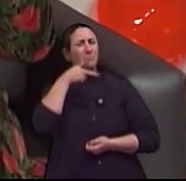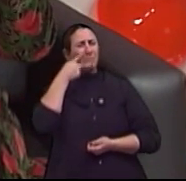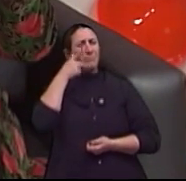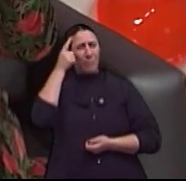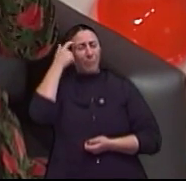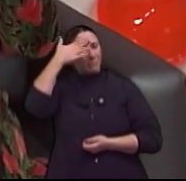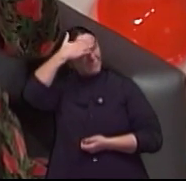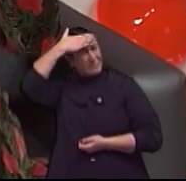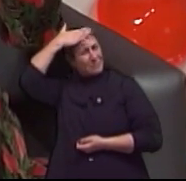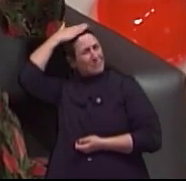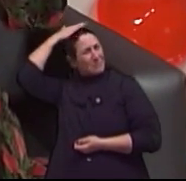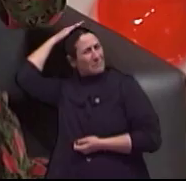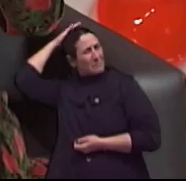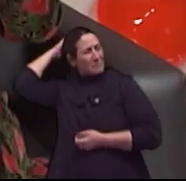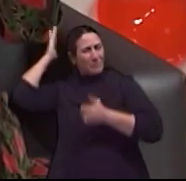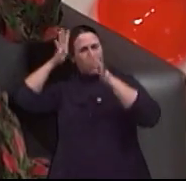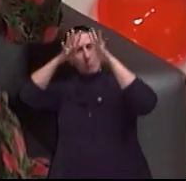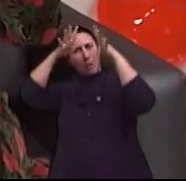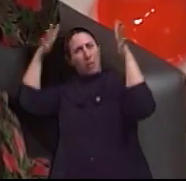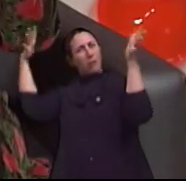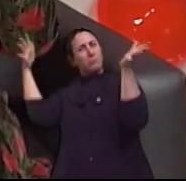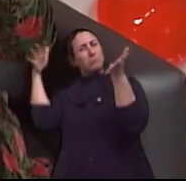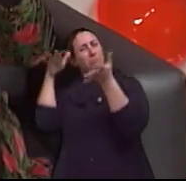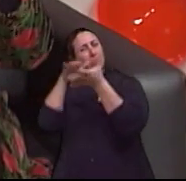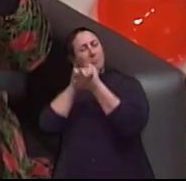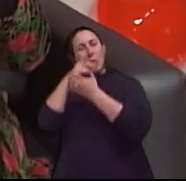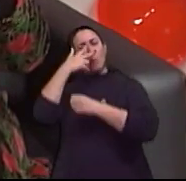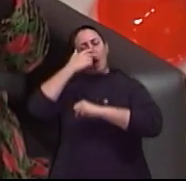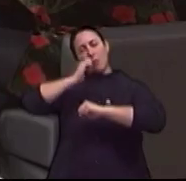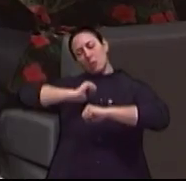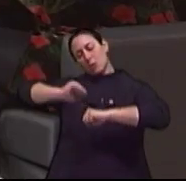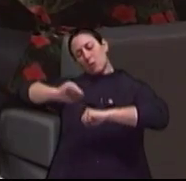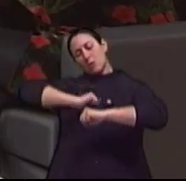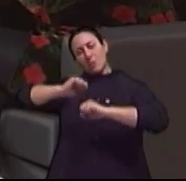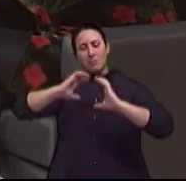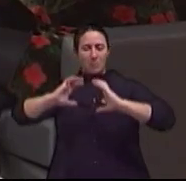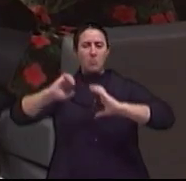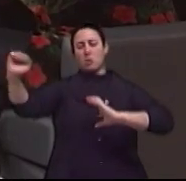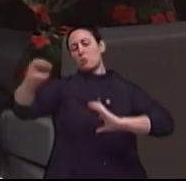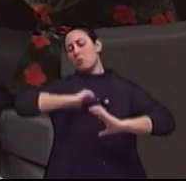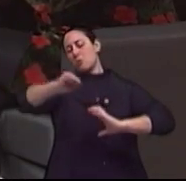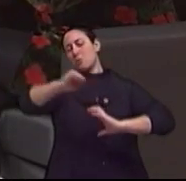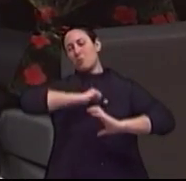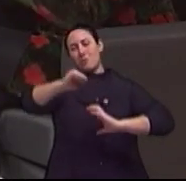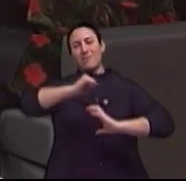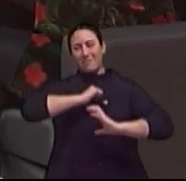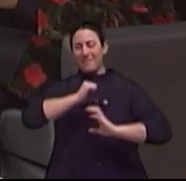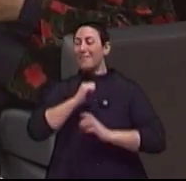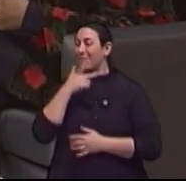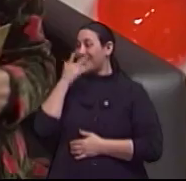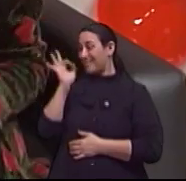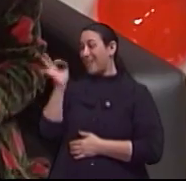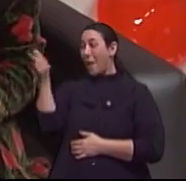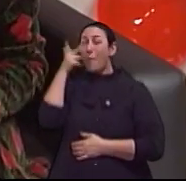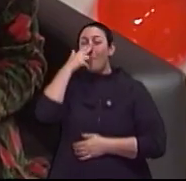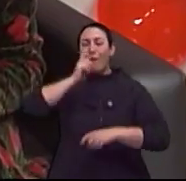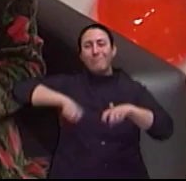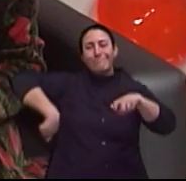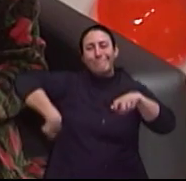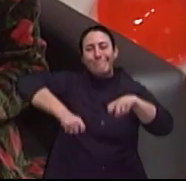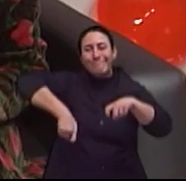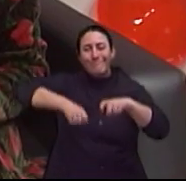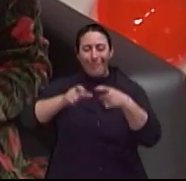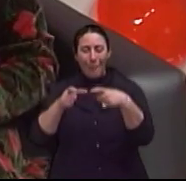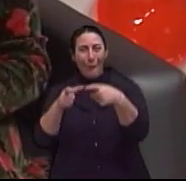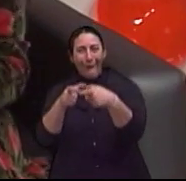bem brilhosa que diz assim parece que ilustrou vamos falar daquela careca Doutor a Vi bola de bilhar né bola de bilhar aquela